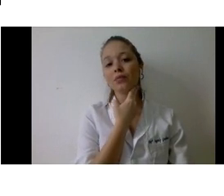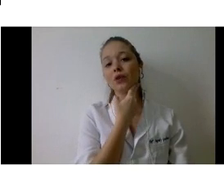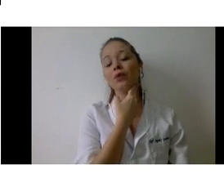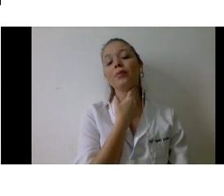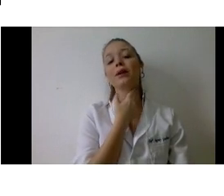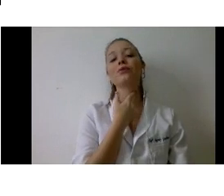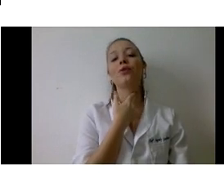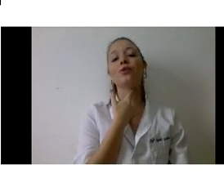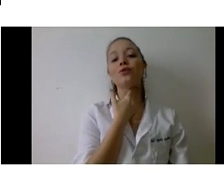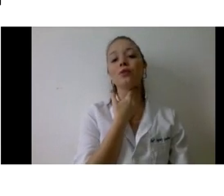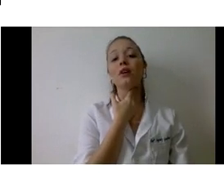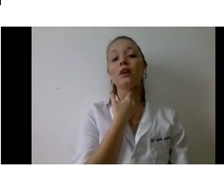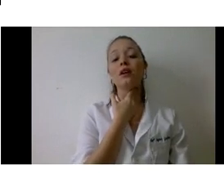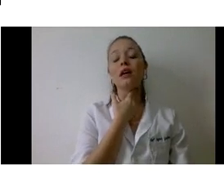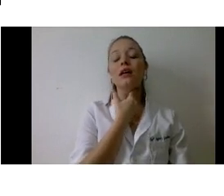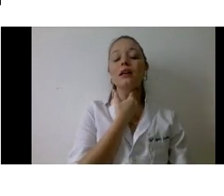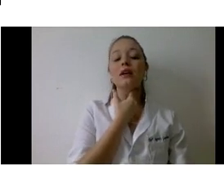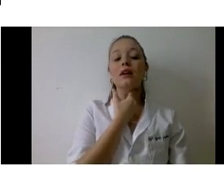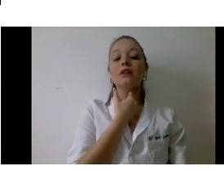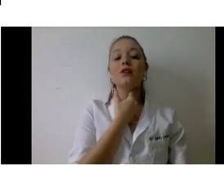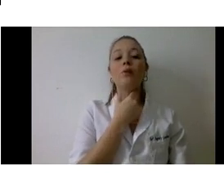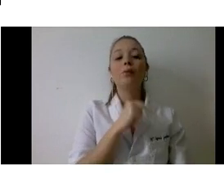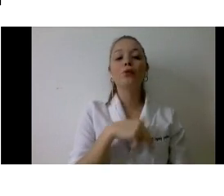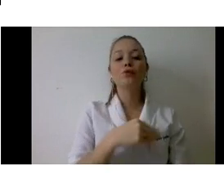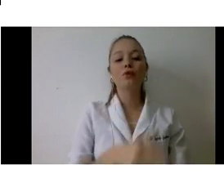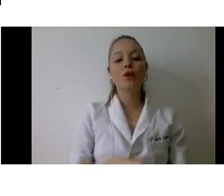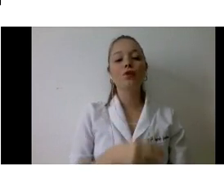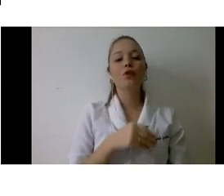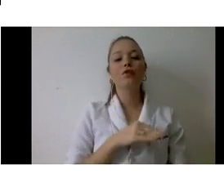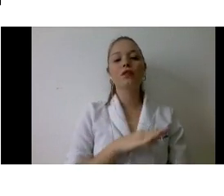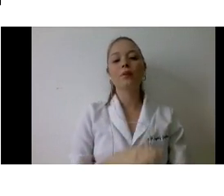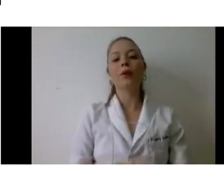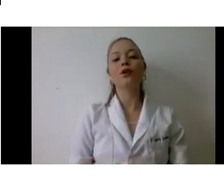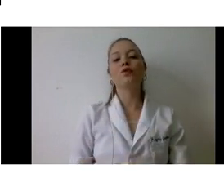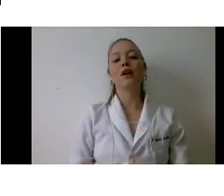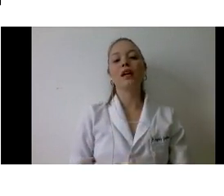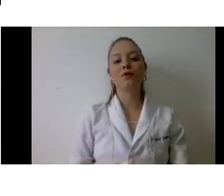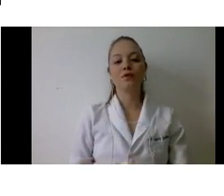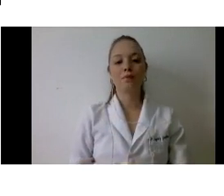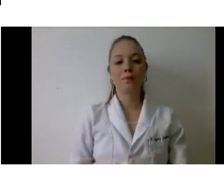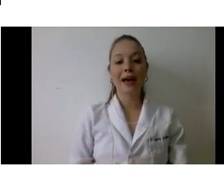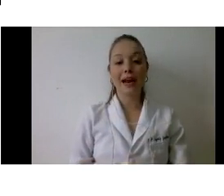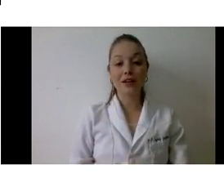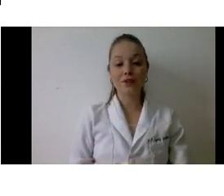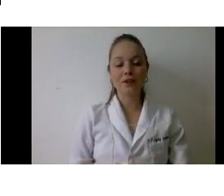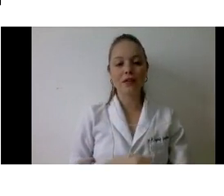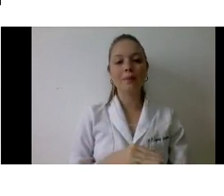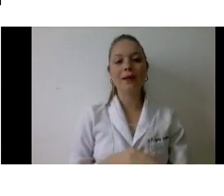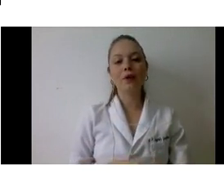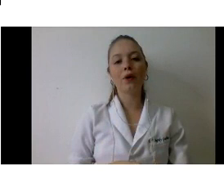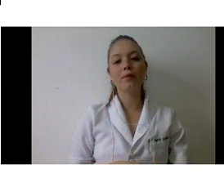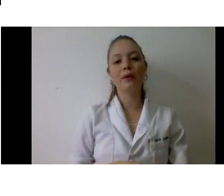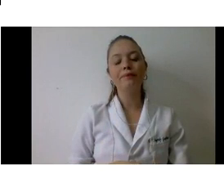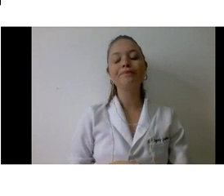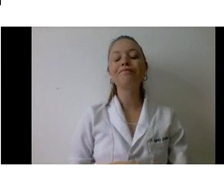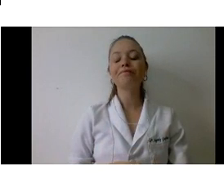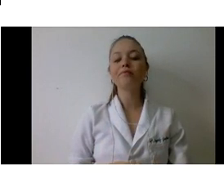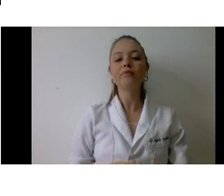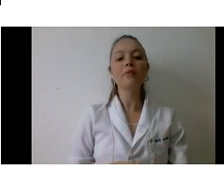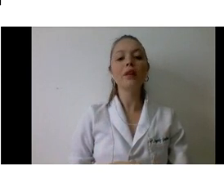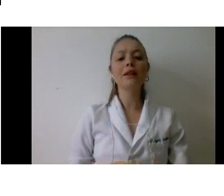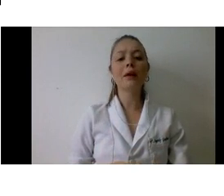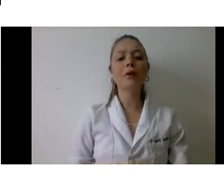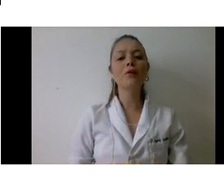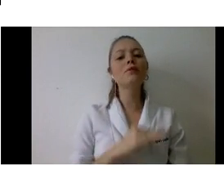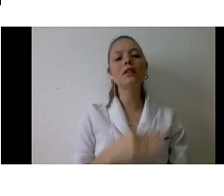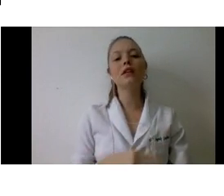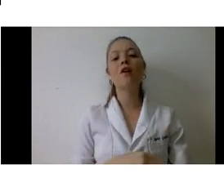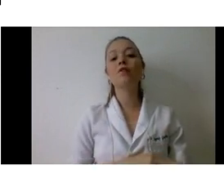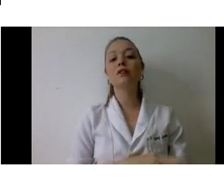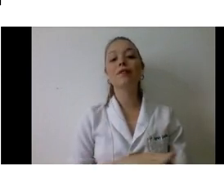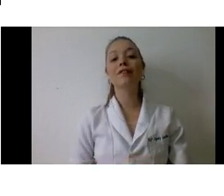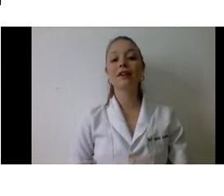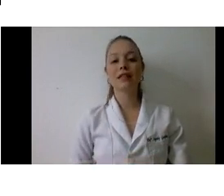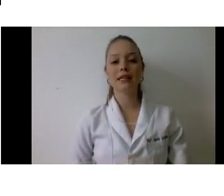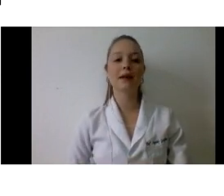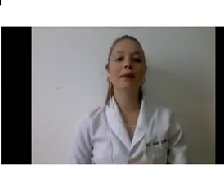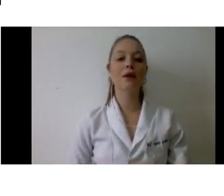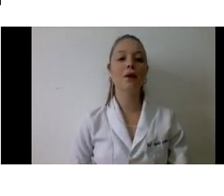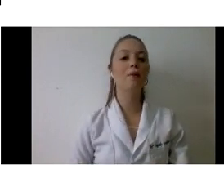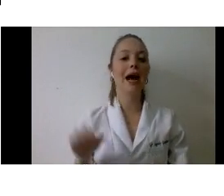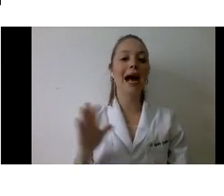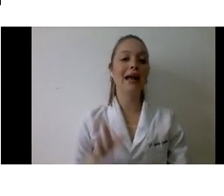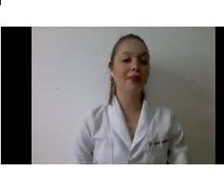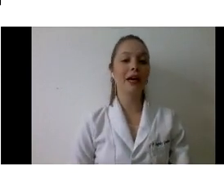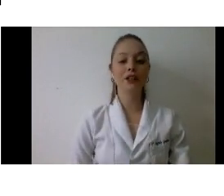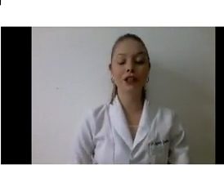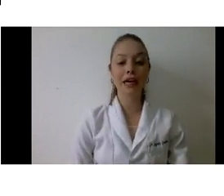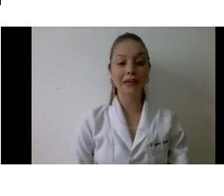aqui no pescoço. Se o pulso voltou, você pode parar de fazer a manobra, tá bom? Se não, você vai fazer